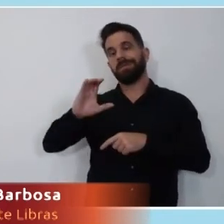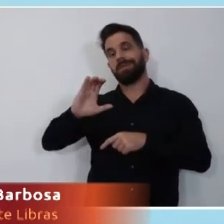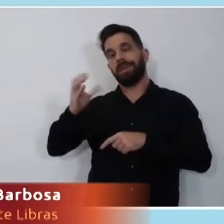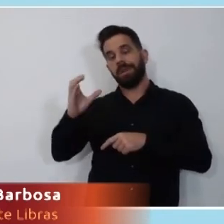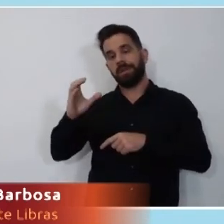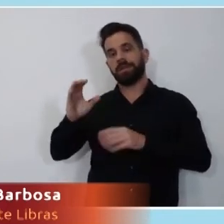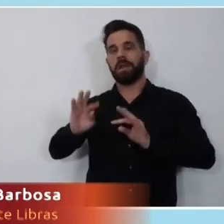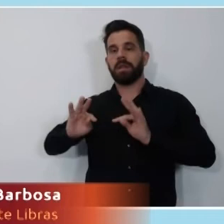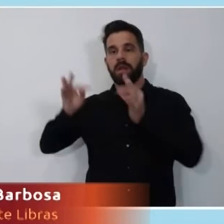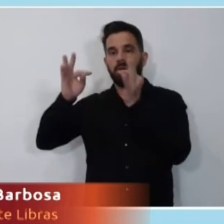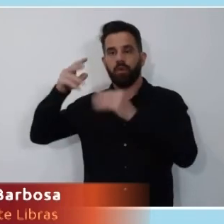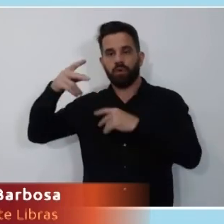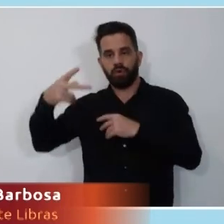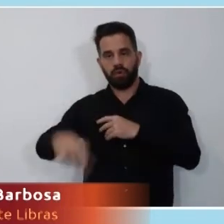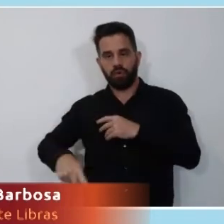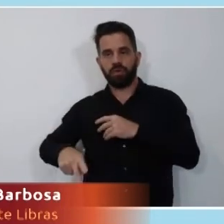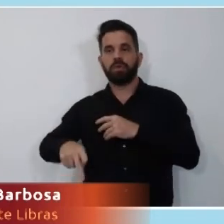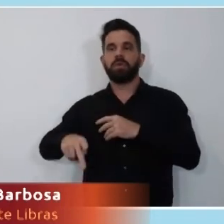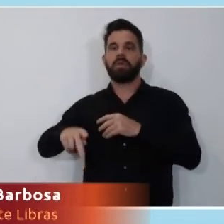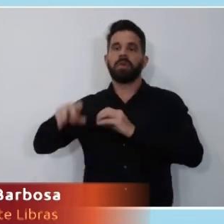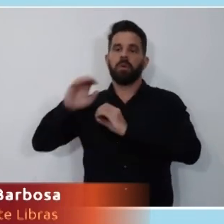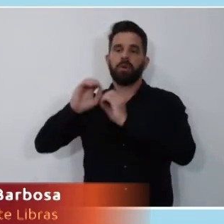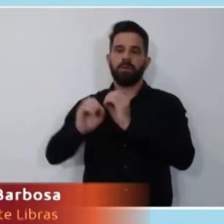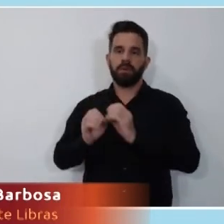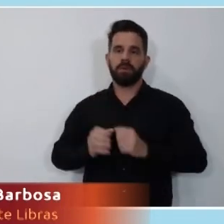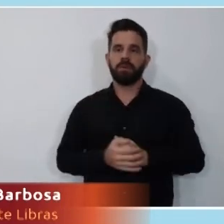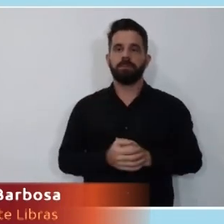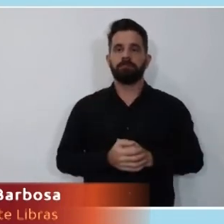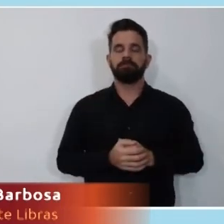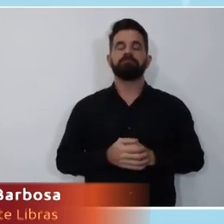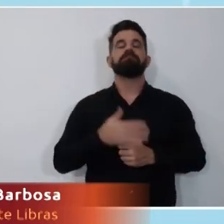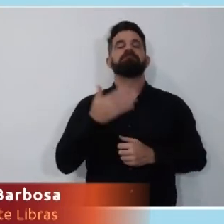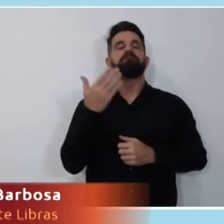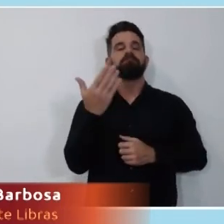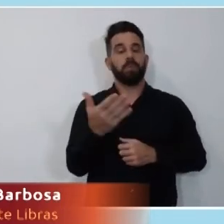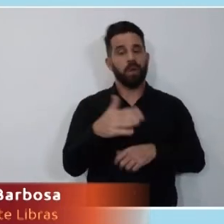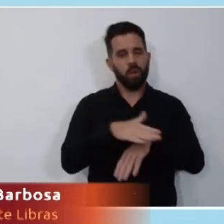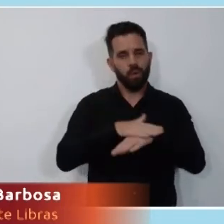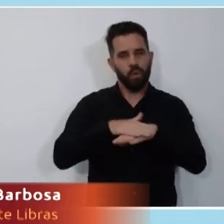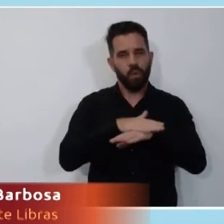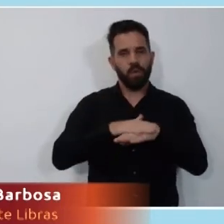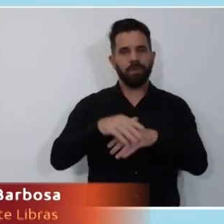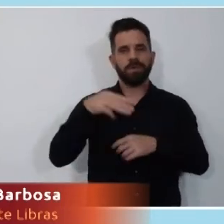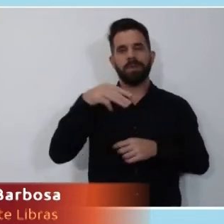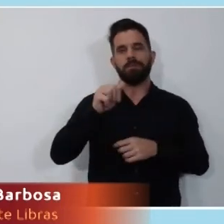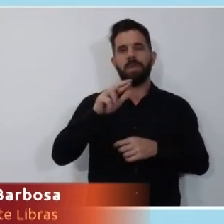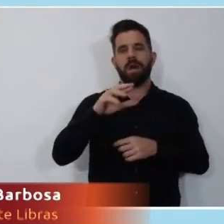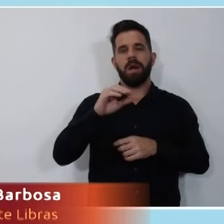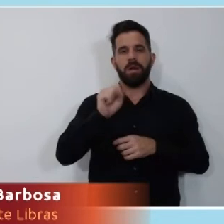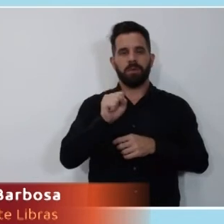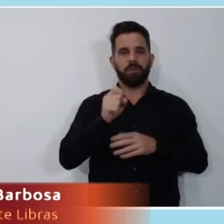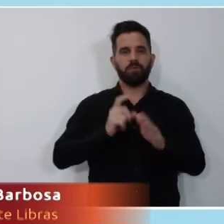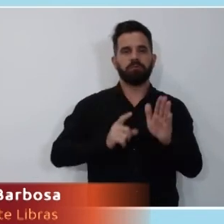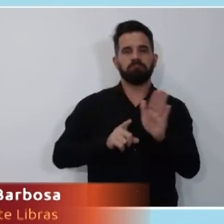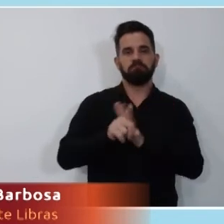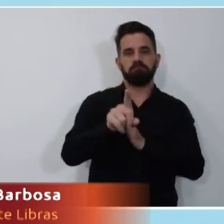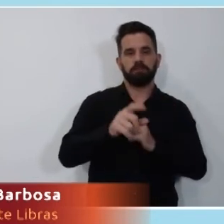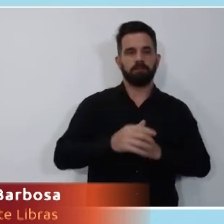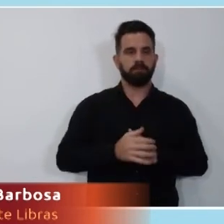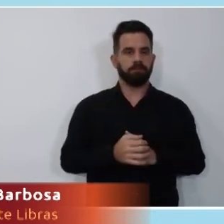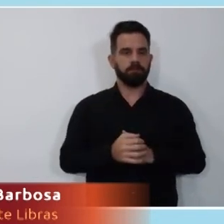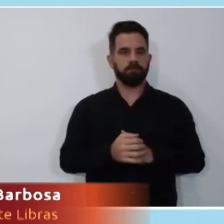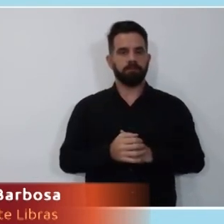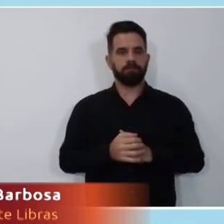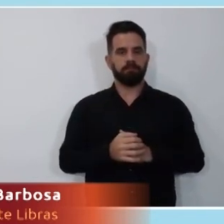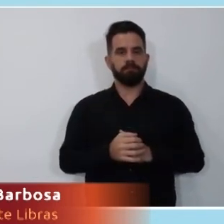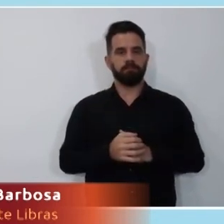UFG. Bom, gostaria de falar com o Marcos, nesse início de bloco, a respeito desse plano,